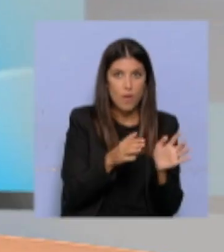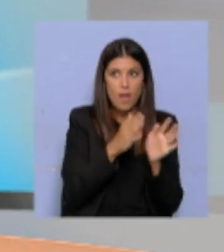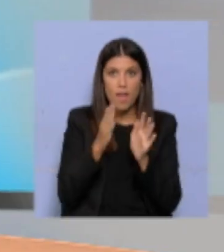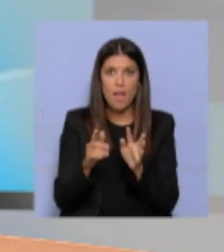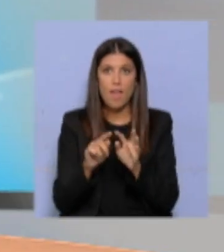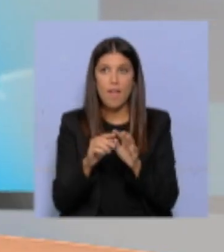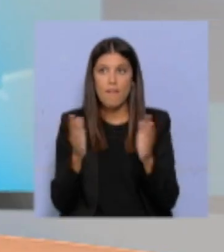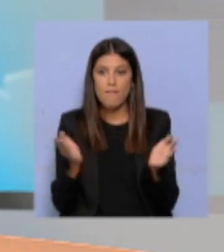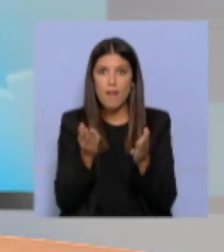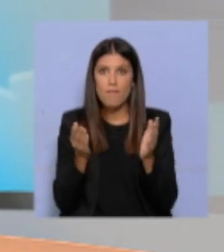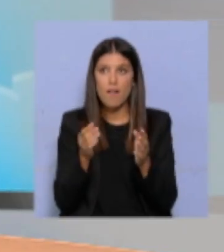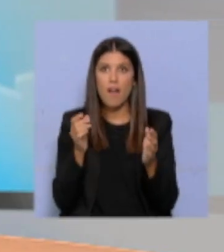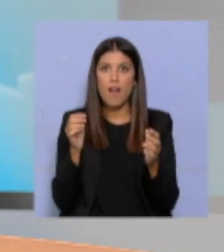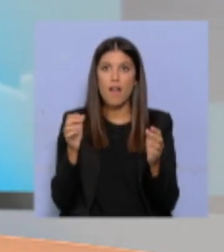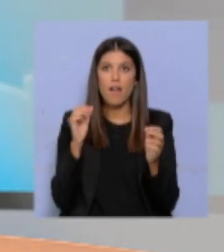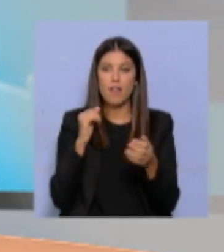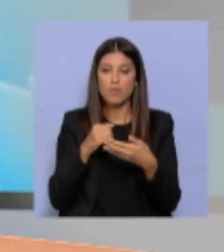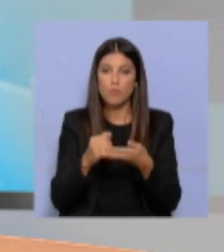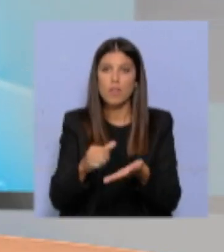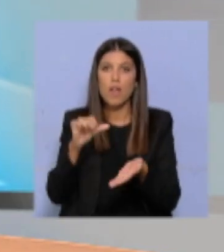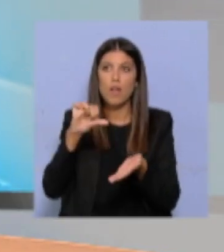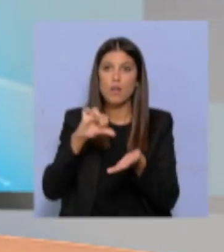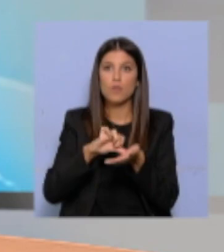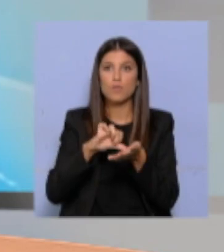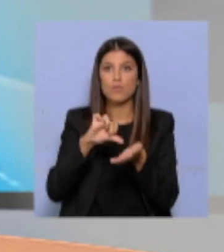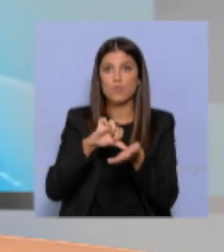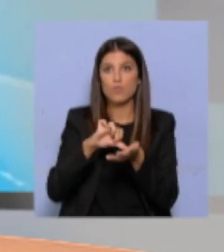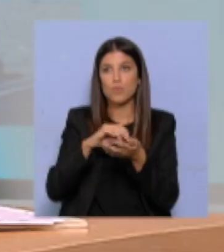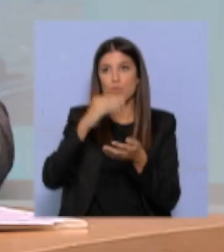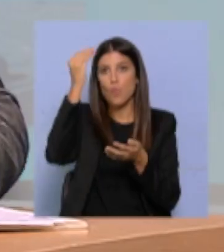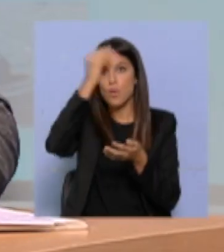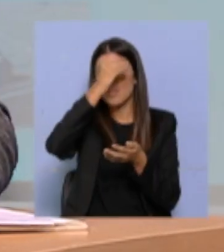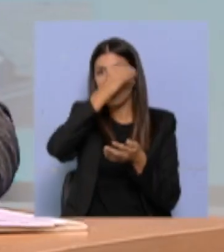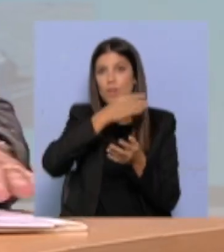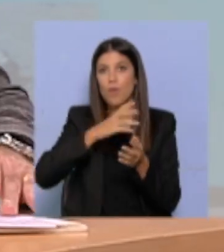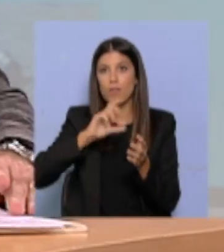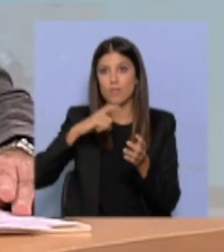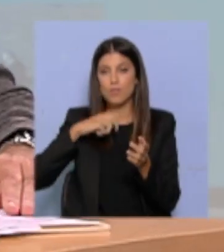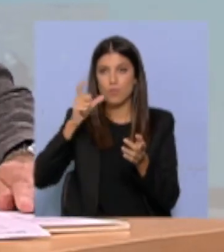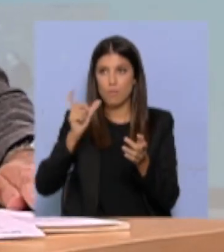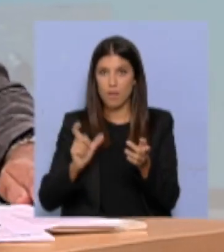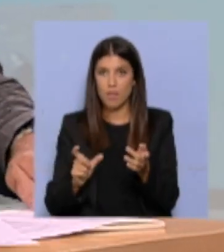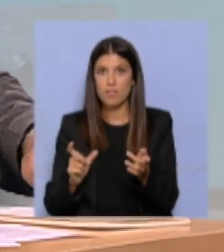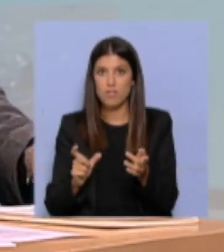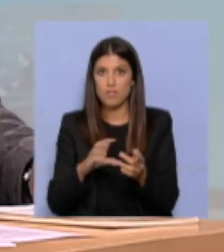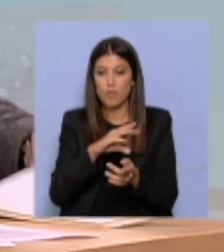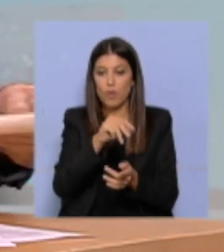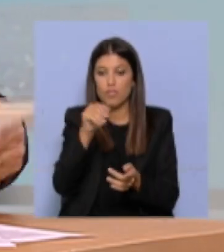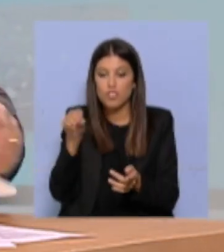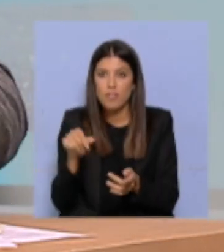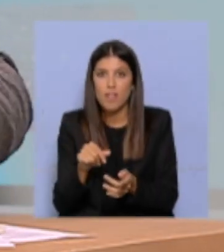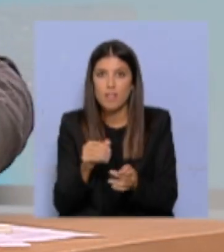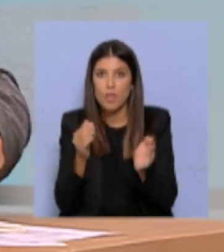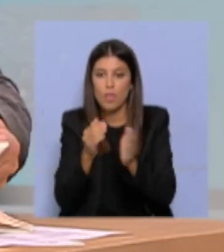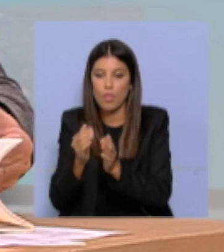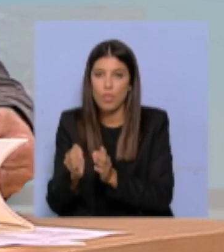populações, do cimento social que une as pessoas, da democracia. Exatamente. Aliás, eu há pouco li uma frase